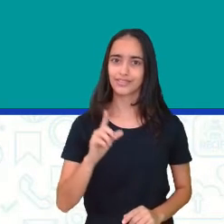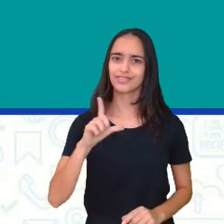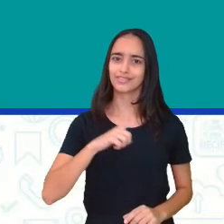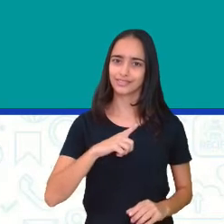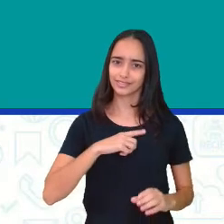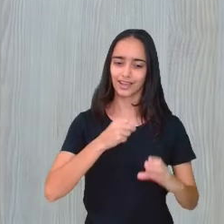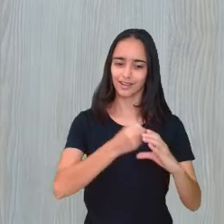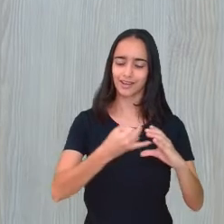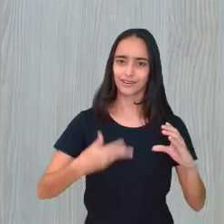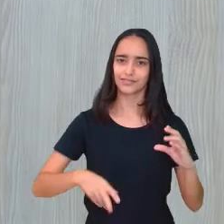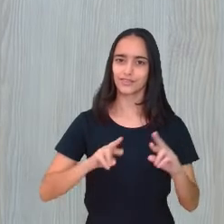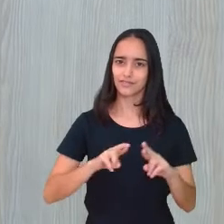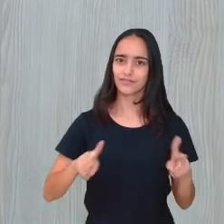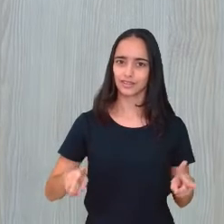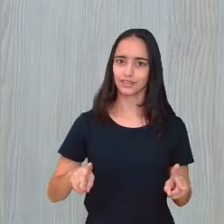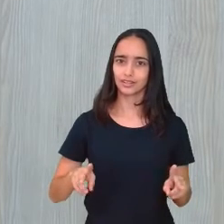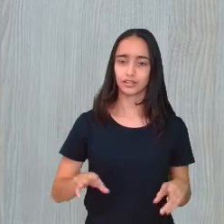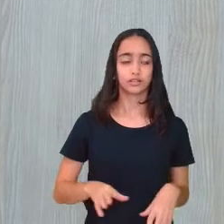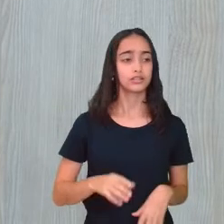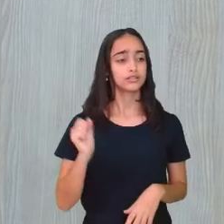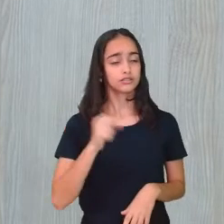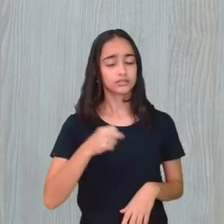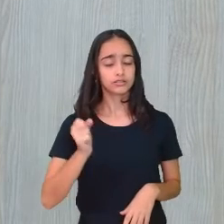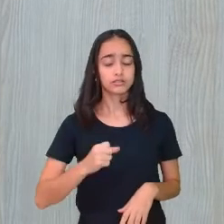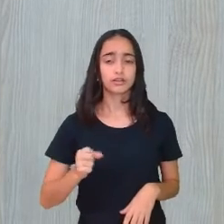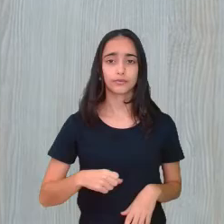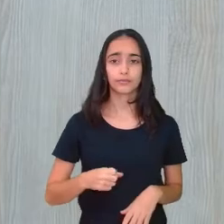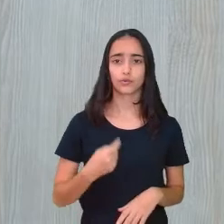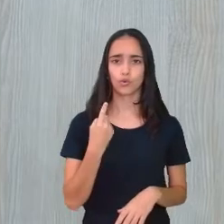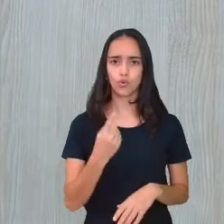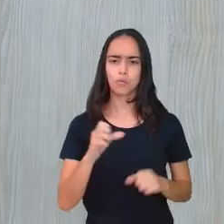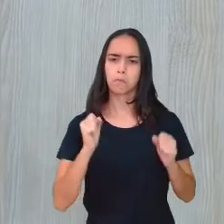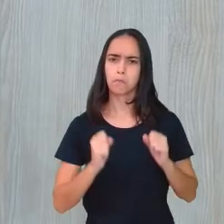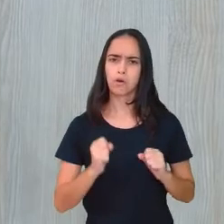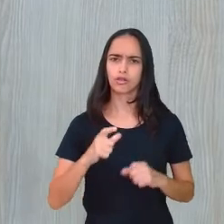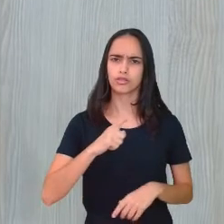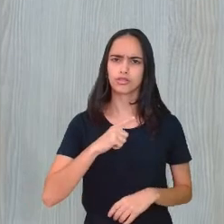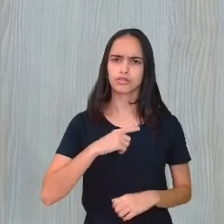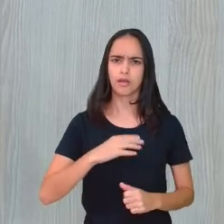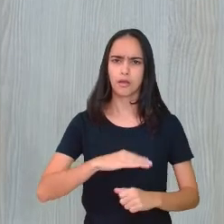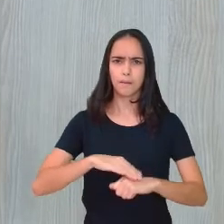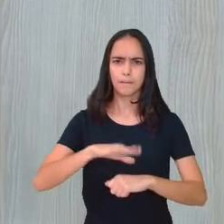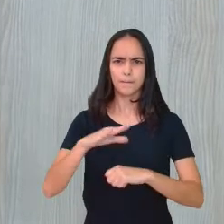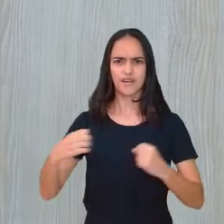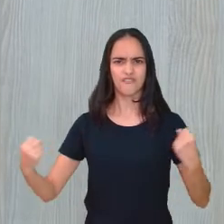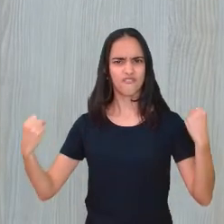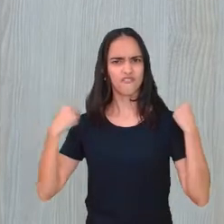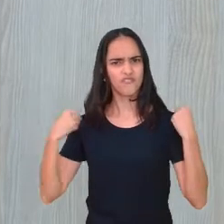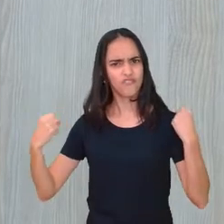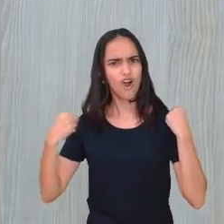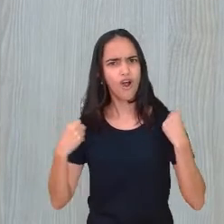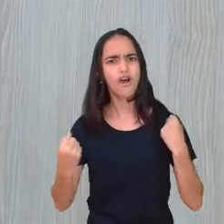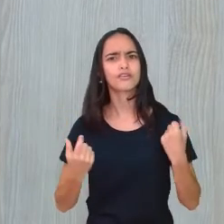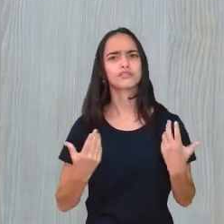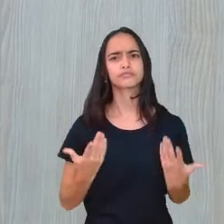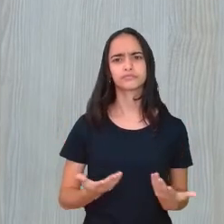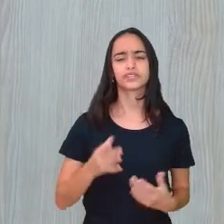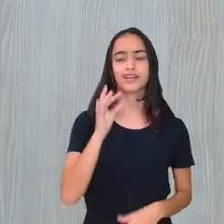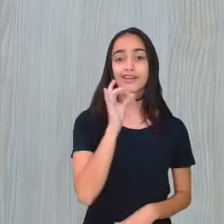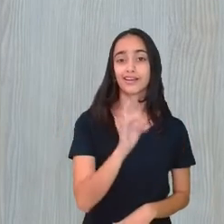um pode ter mais força nos membros inferiores, outro nos membros superiores, né? Cada um tem